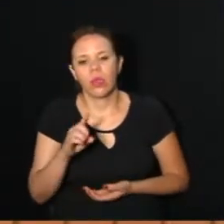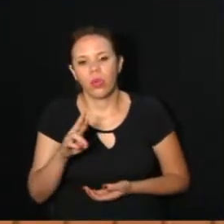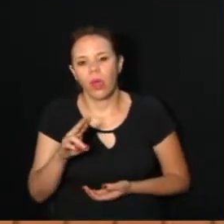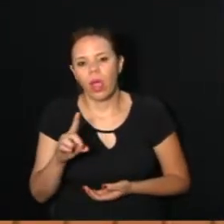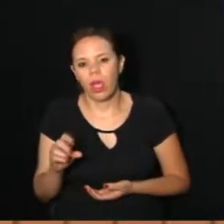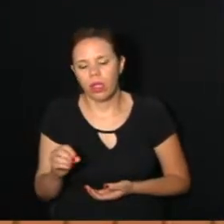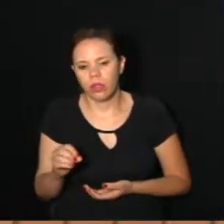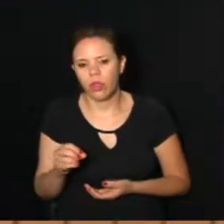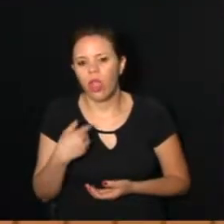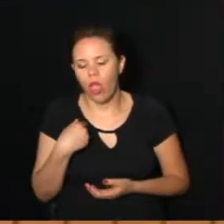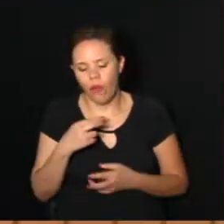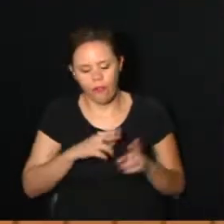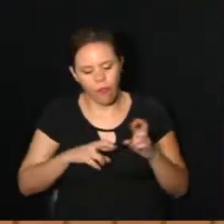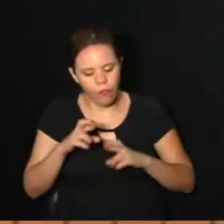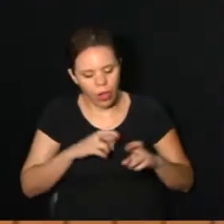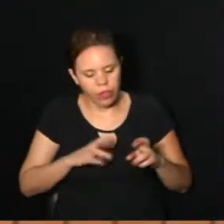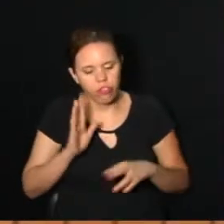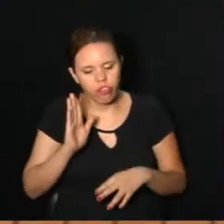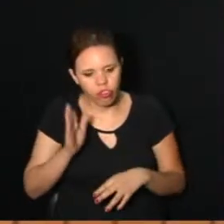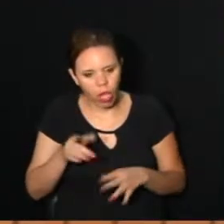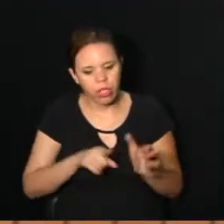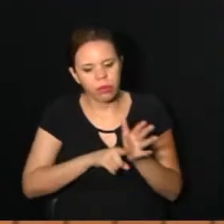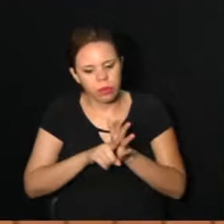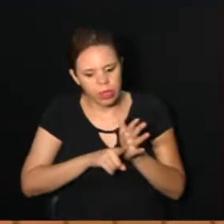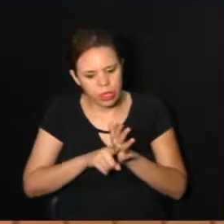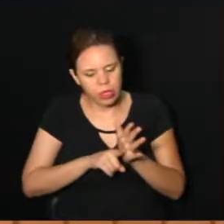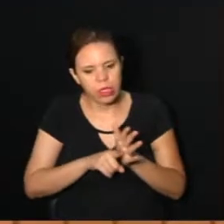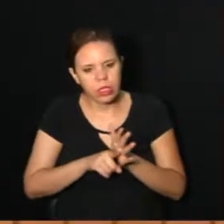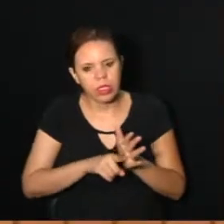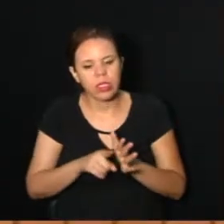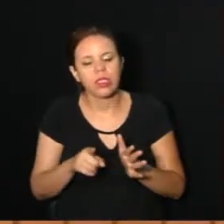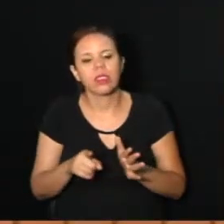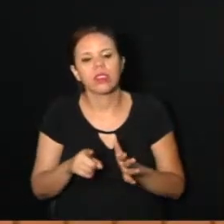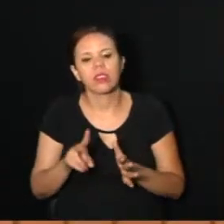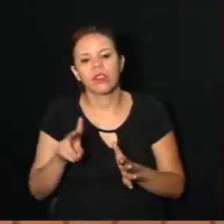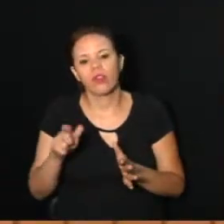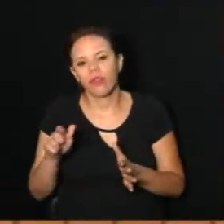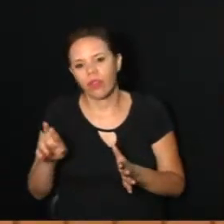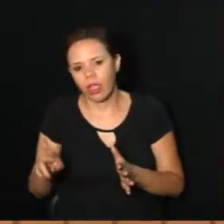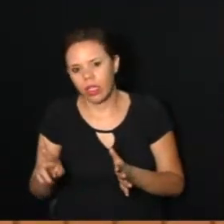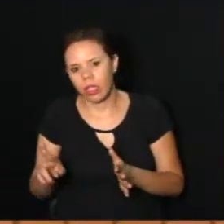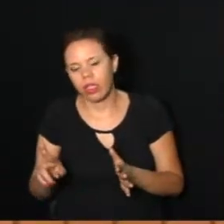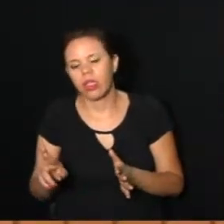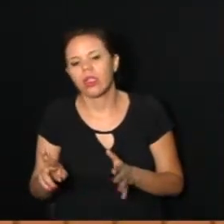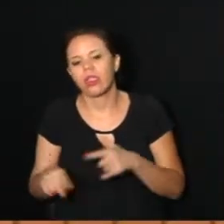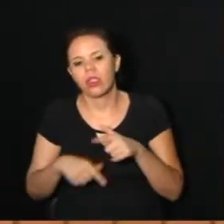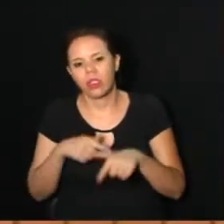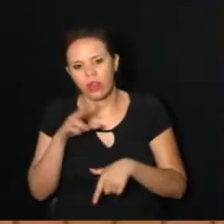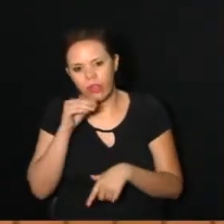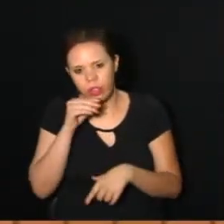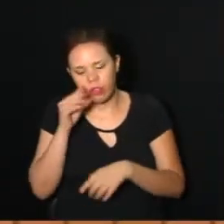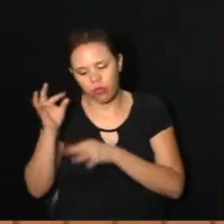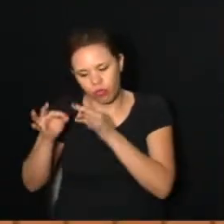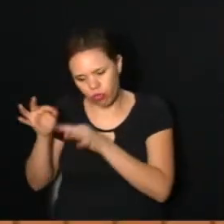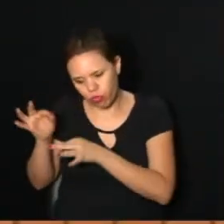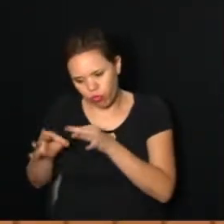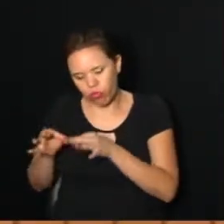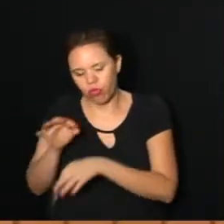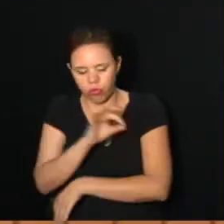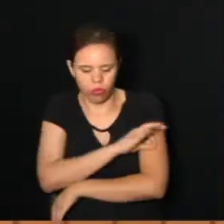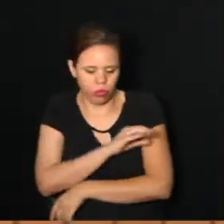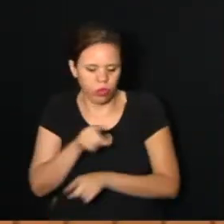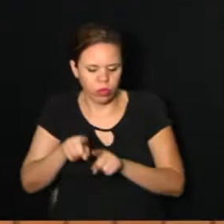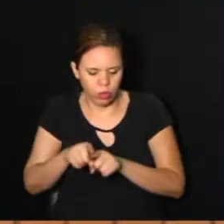na verdade, nós já estamos pesquisando, através do Moacir do Wagner, através do jurídico, o caminho,